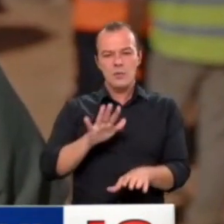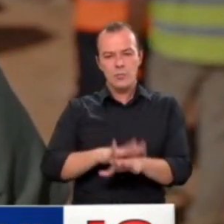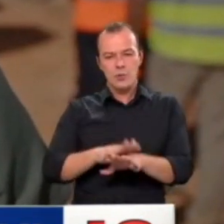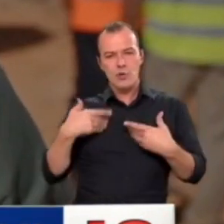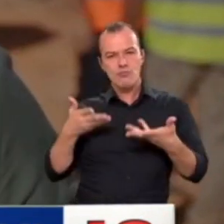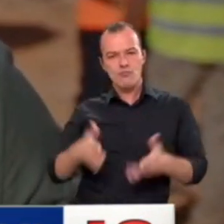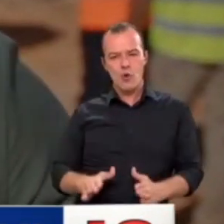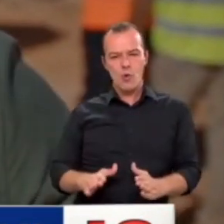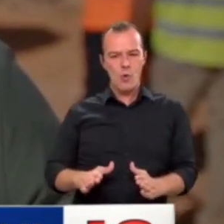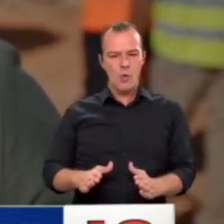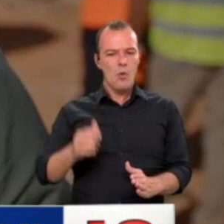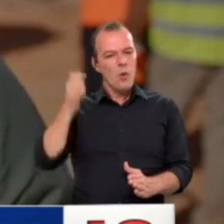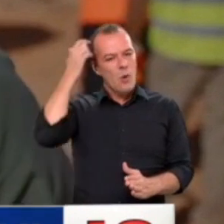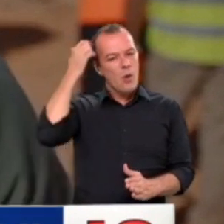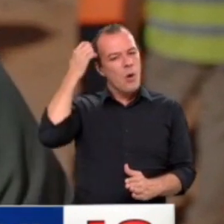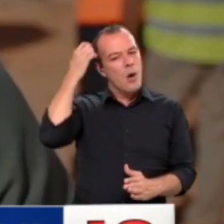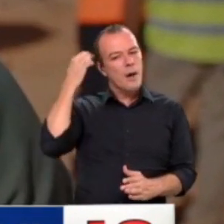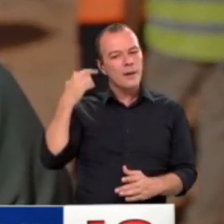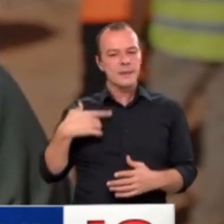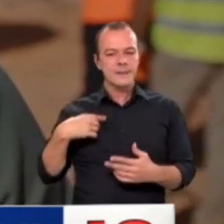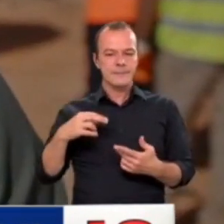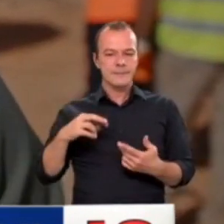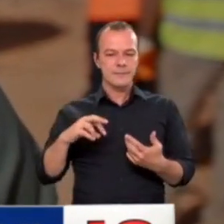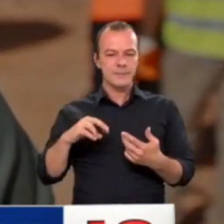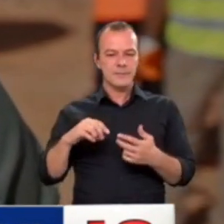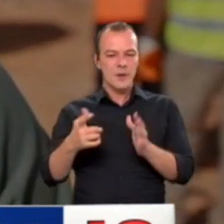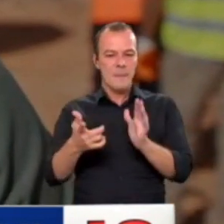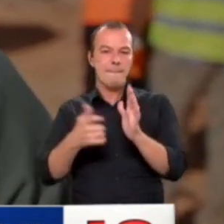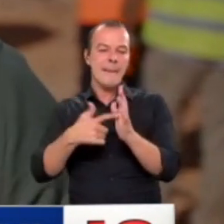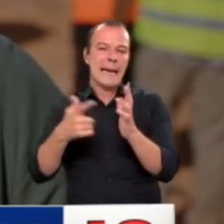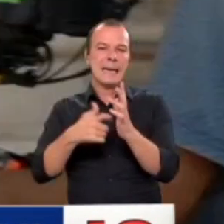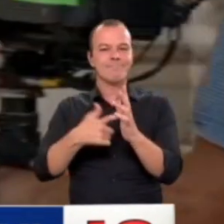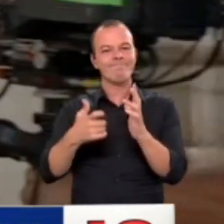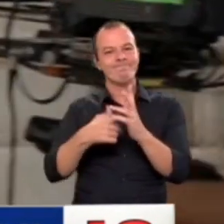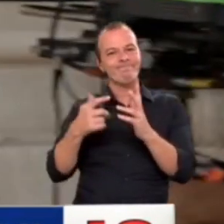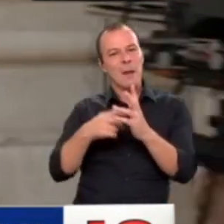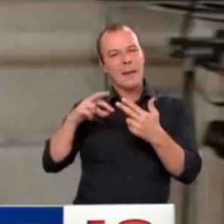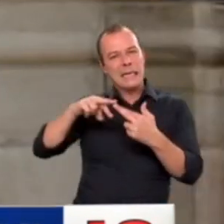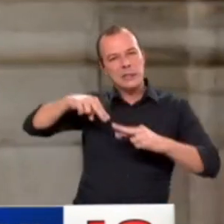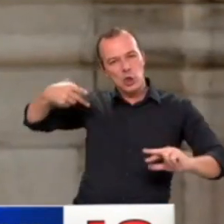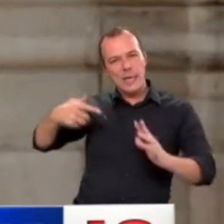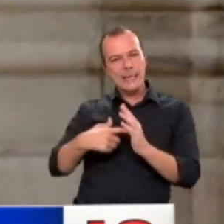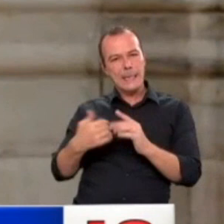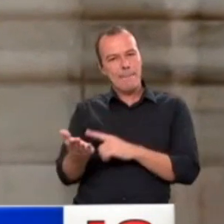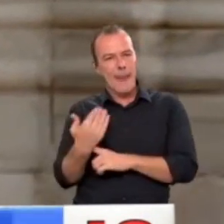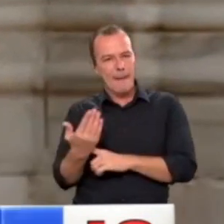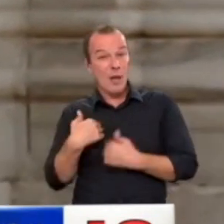com uma carência genética, que não interessa agora estar a escutar para vocês verem a história.